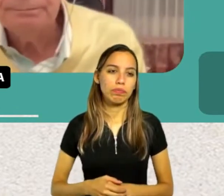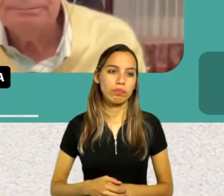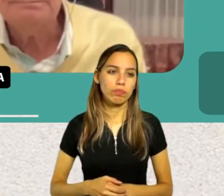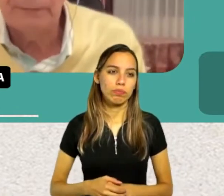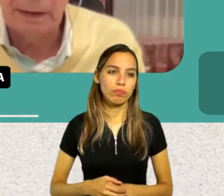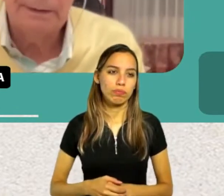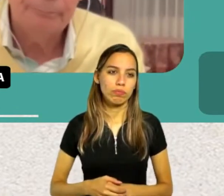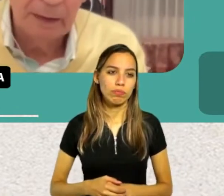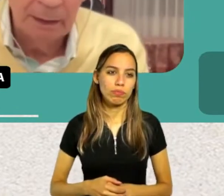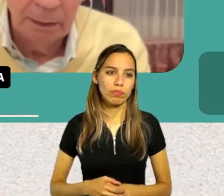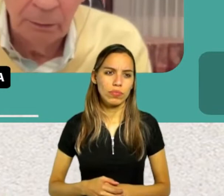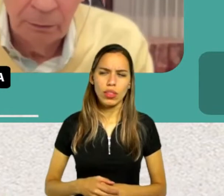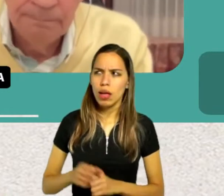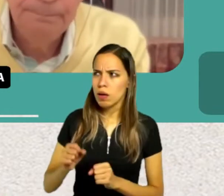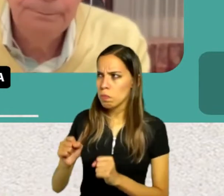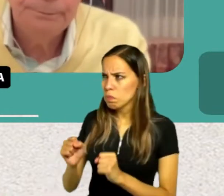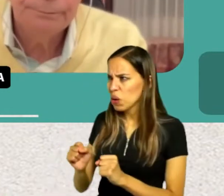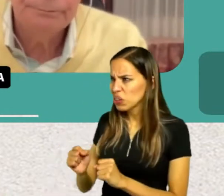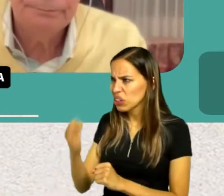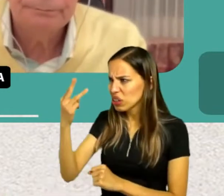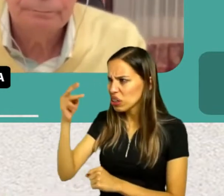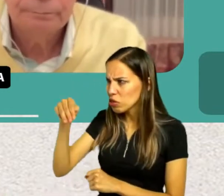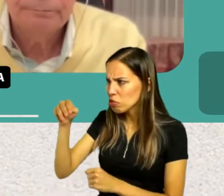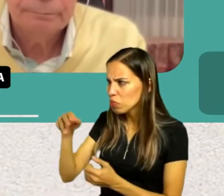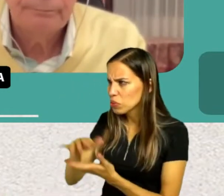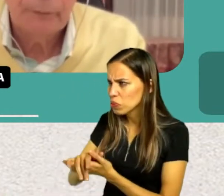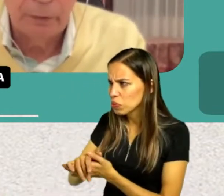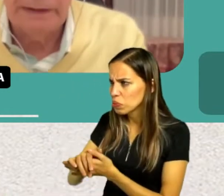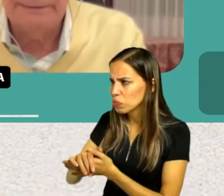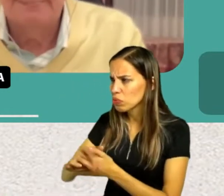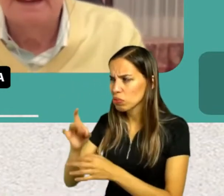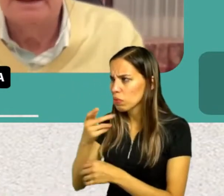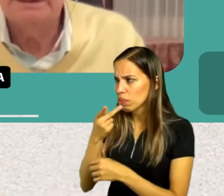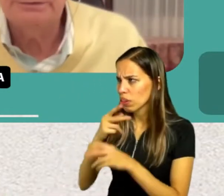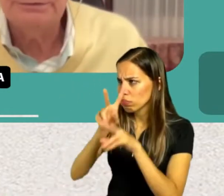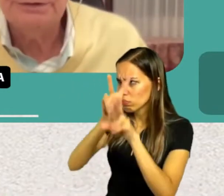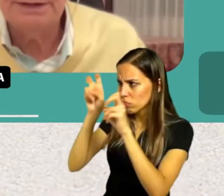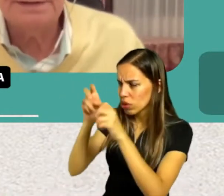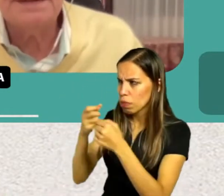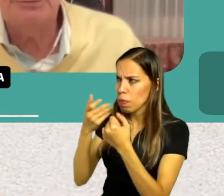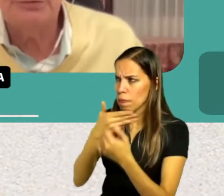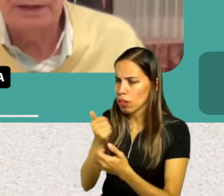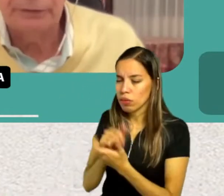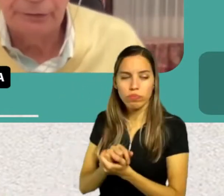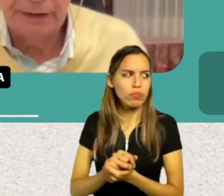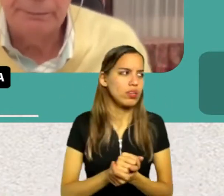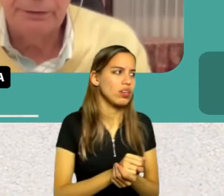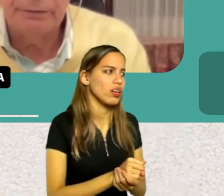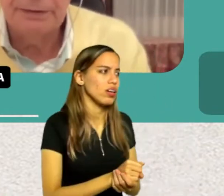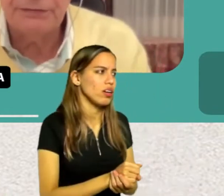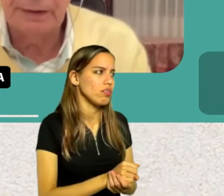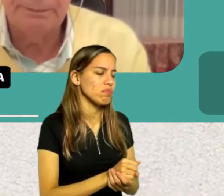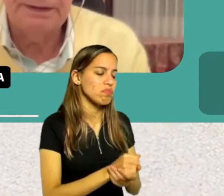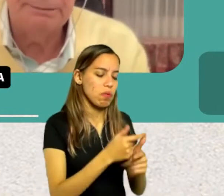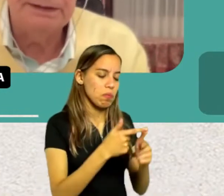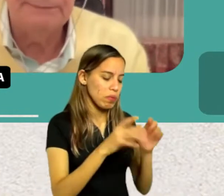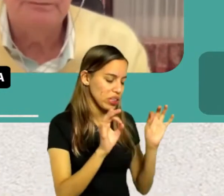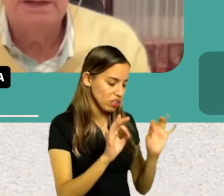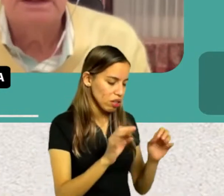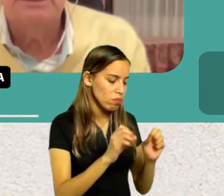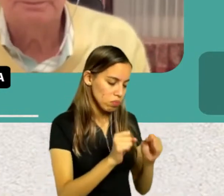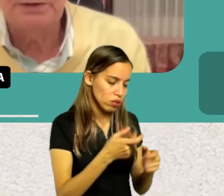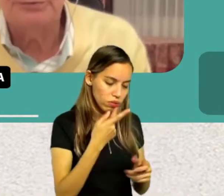nenhum. A vida inteira, se quiser. Olha, eu um dia recebo um telefonema no começo da